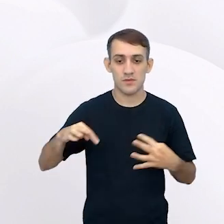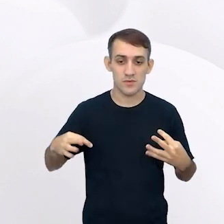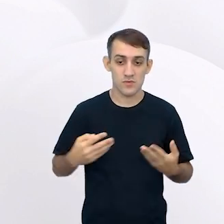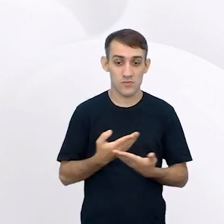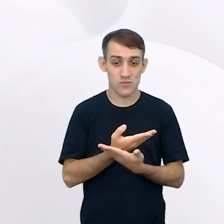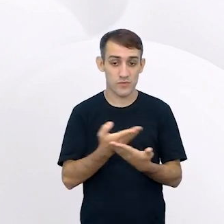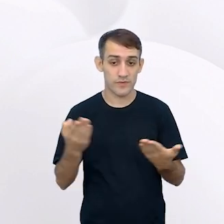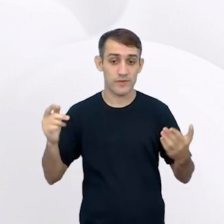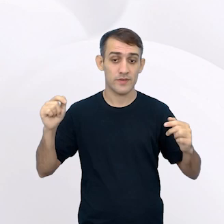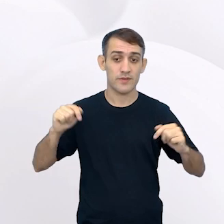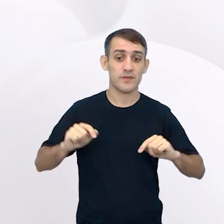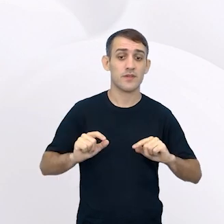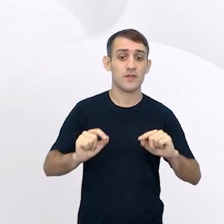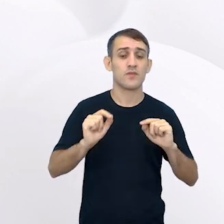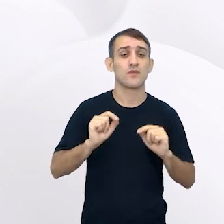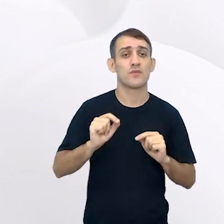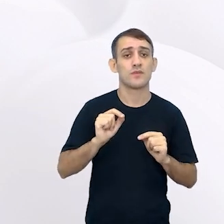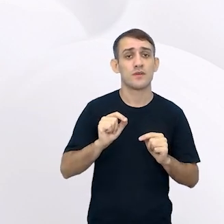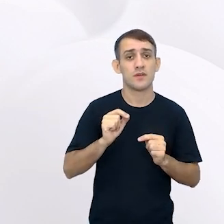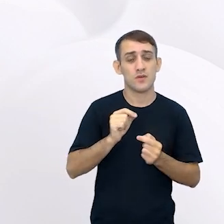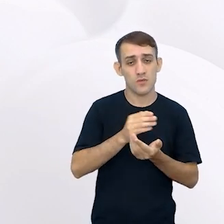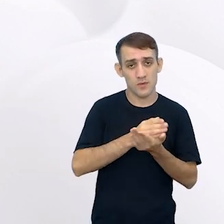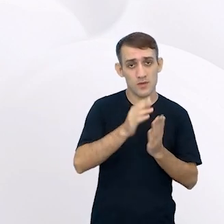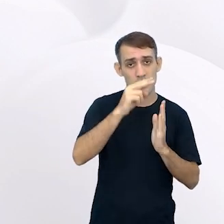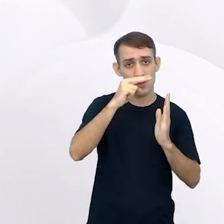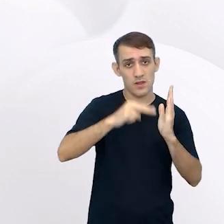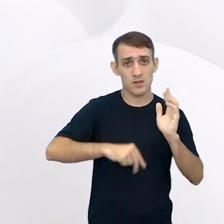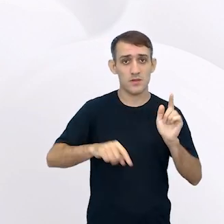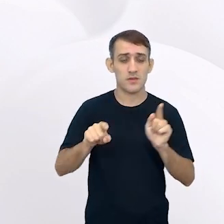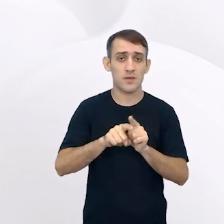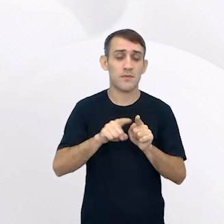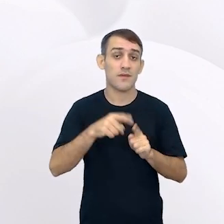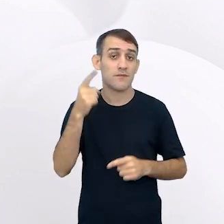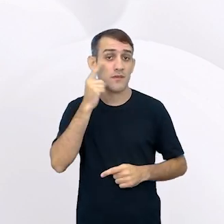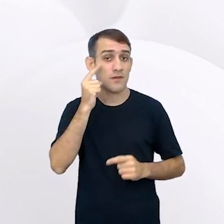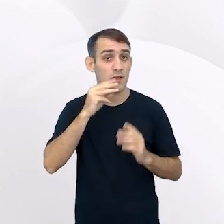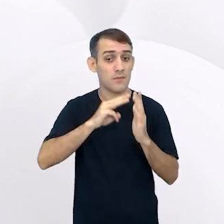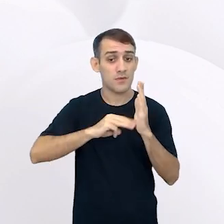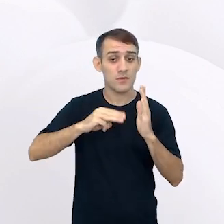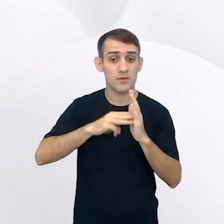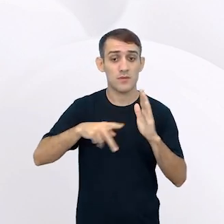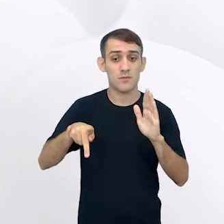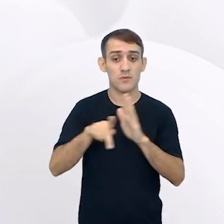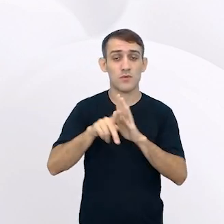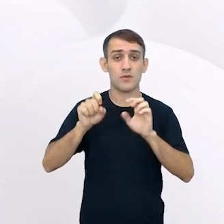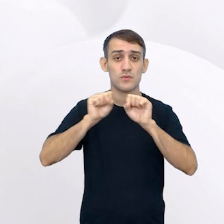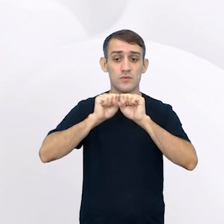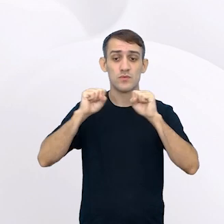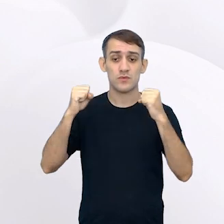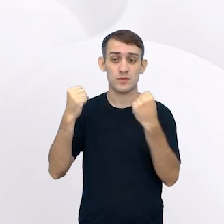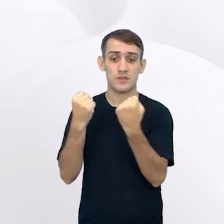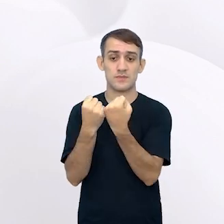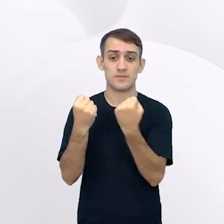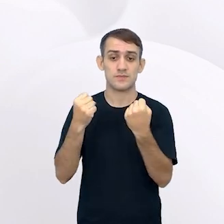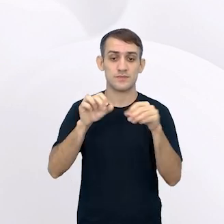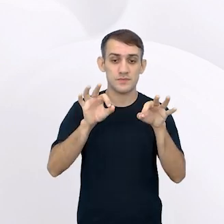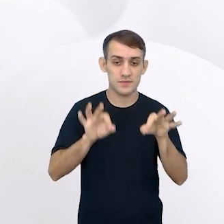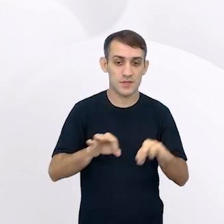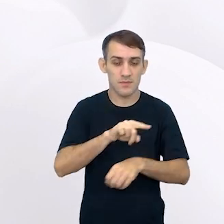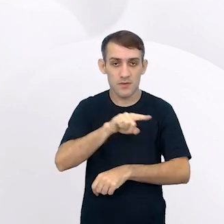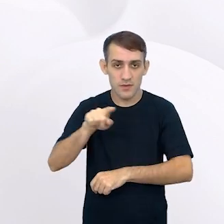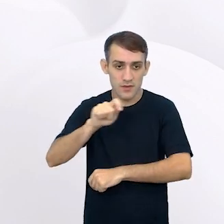pode, então, introduzir essa leitura e ver a metodologia do seminário, né? Para os alunos, para os seus